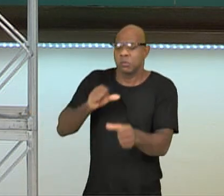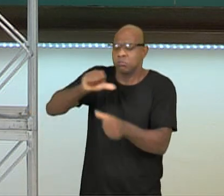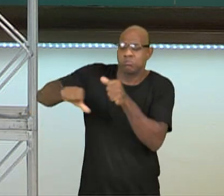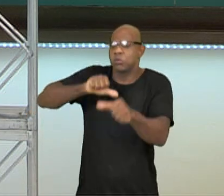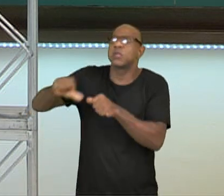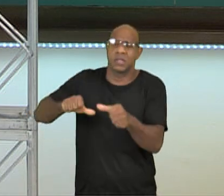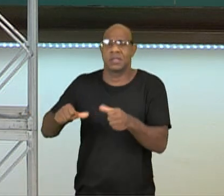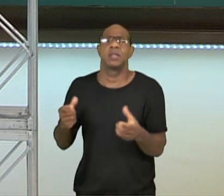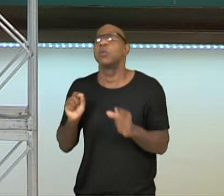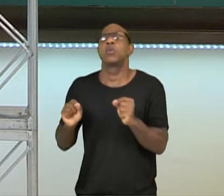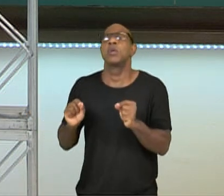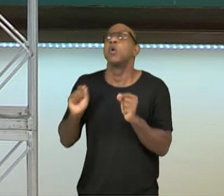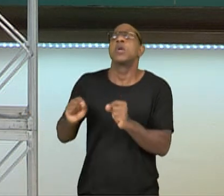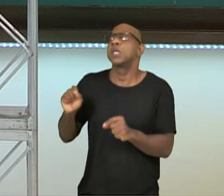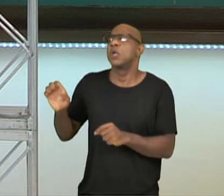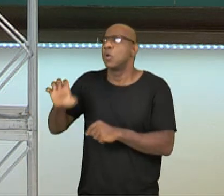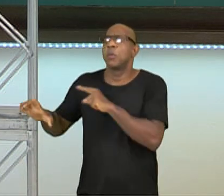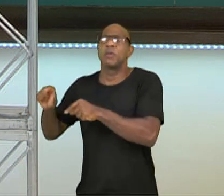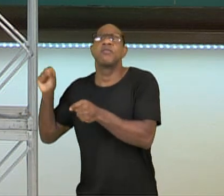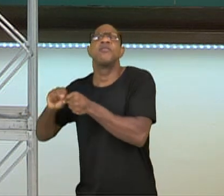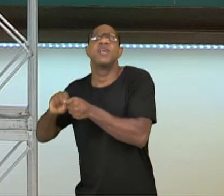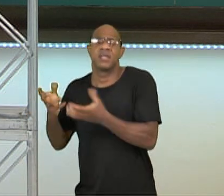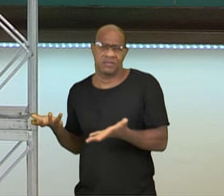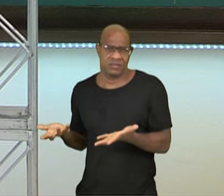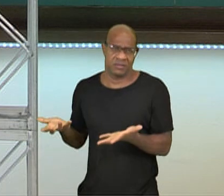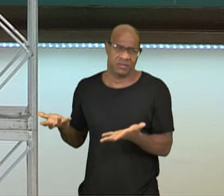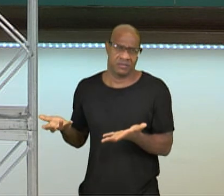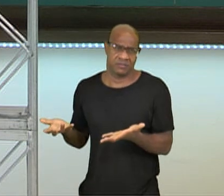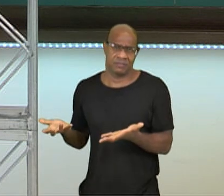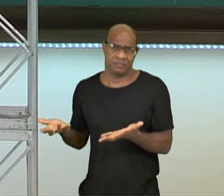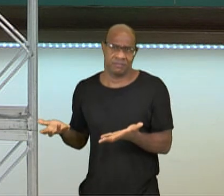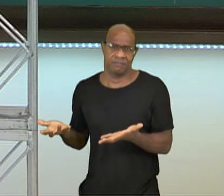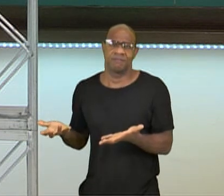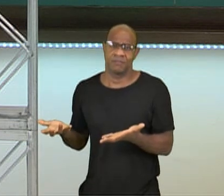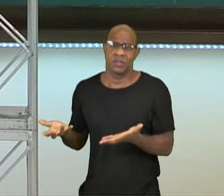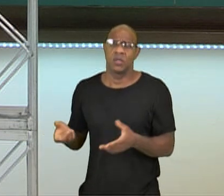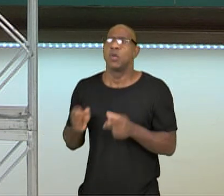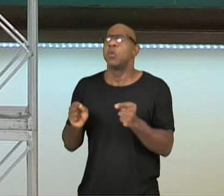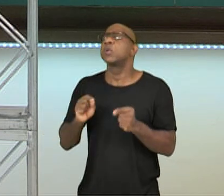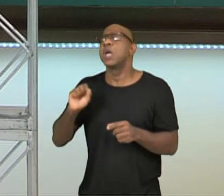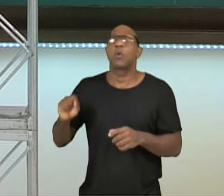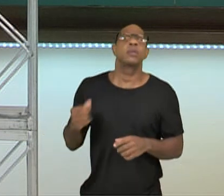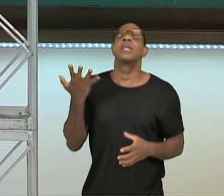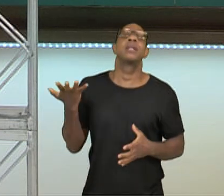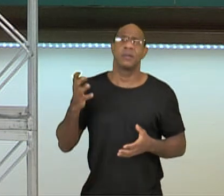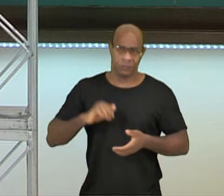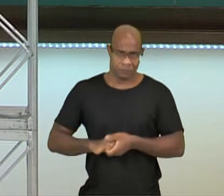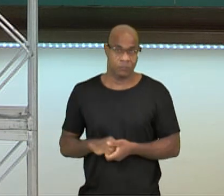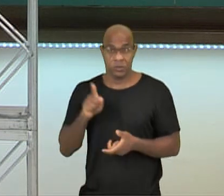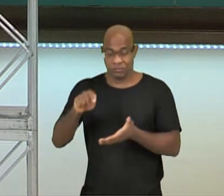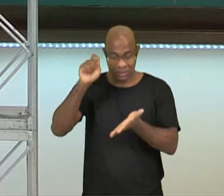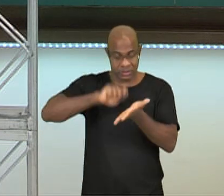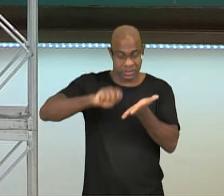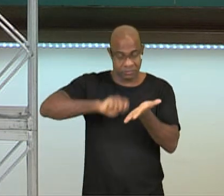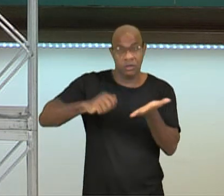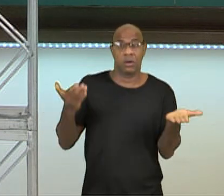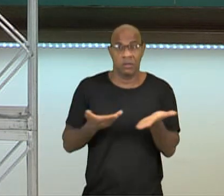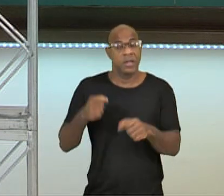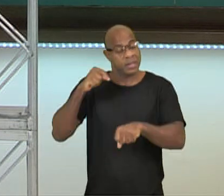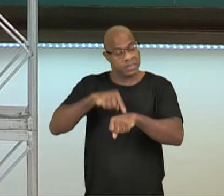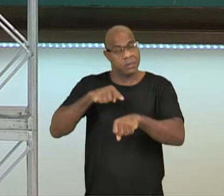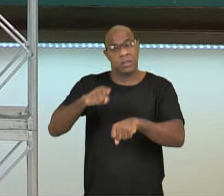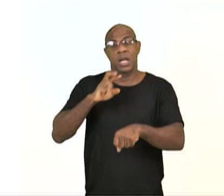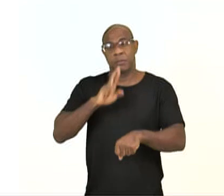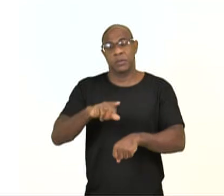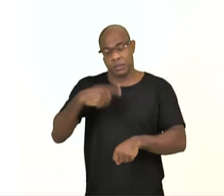que os europeus fizeram e que daí causou grande descontentamento ao povo africano. Vocês terão aí um tempinho